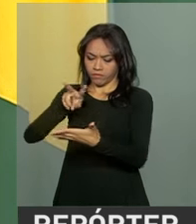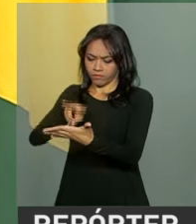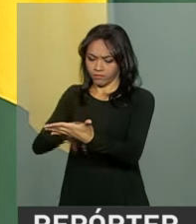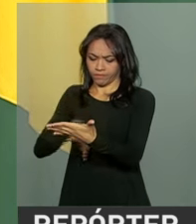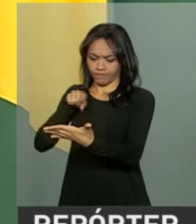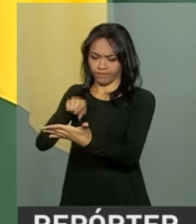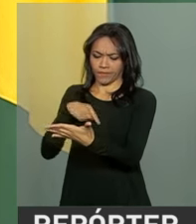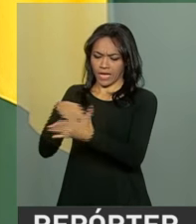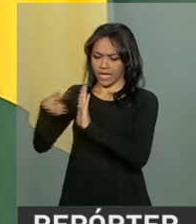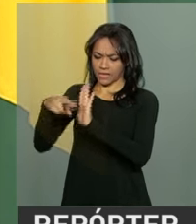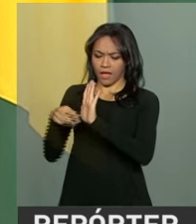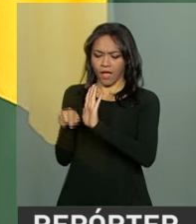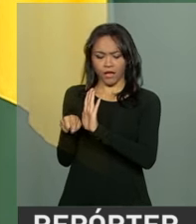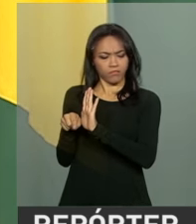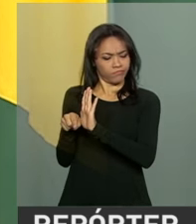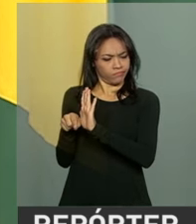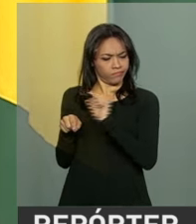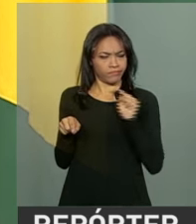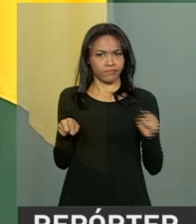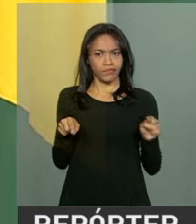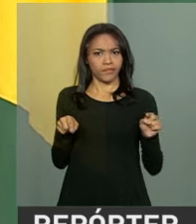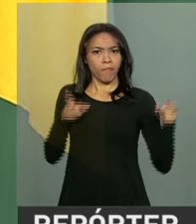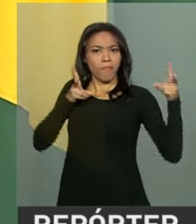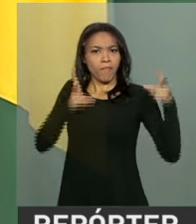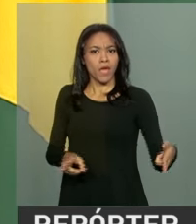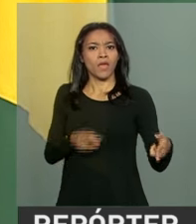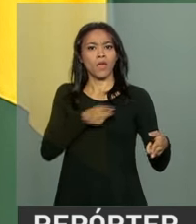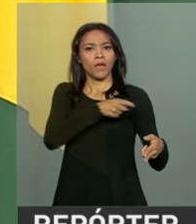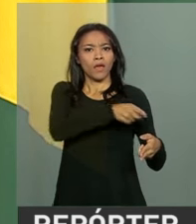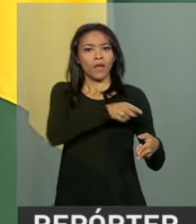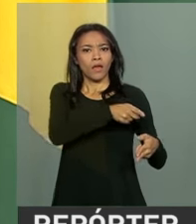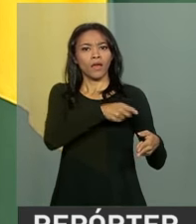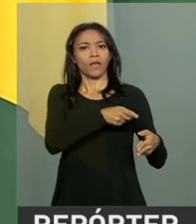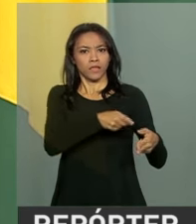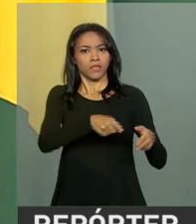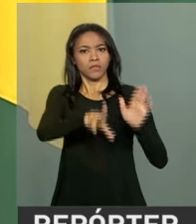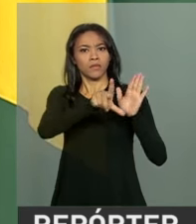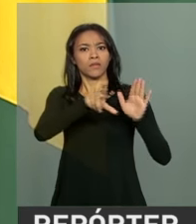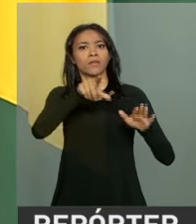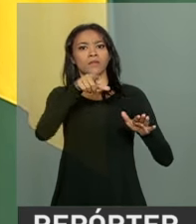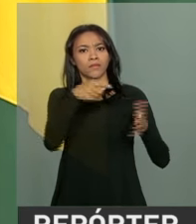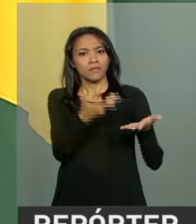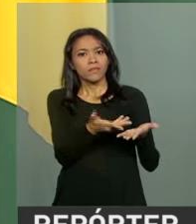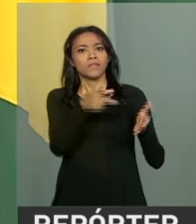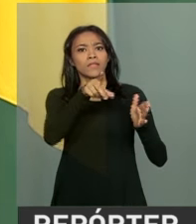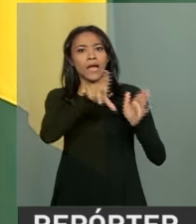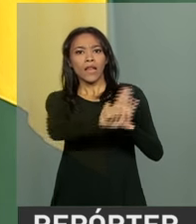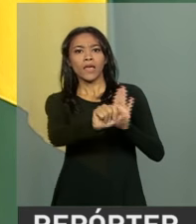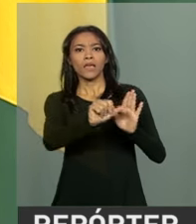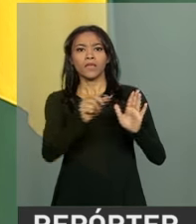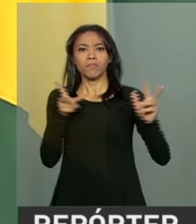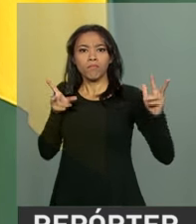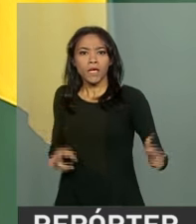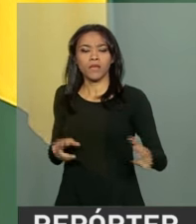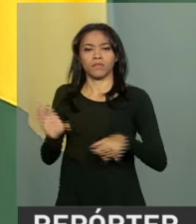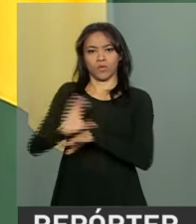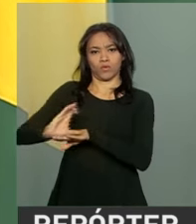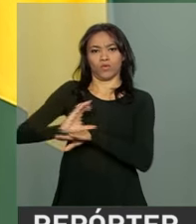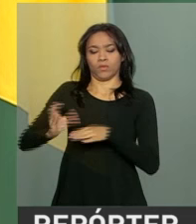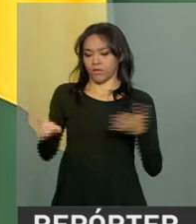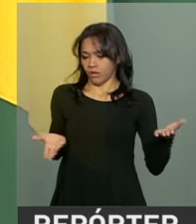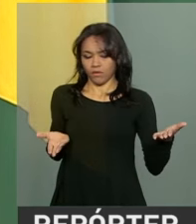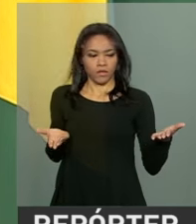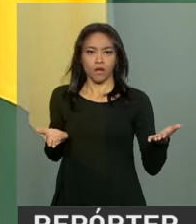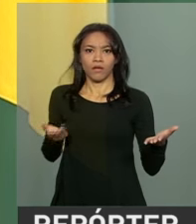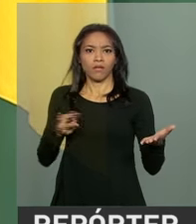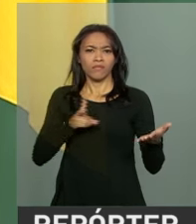que está na lei era mera repetição daquilo que está na Constituição. Então, eu disse, não